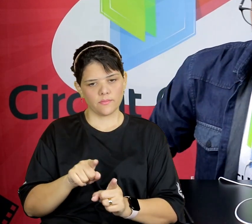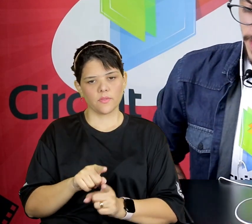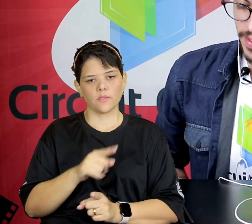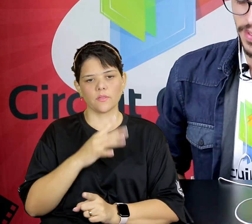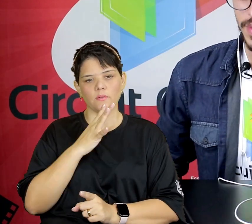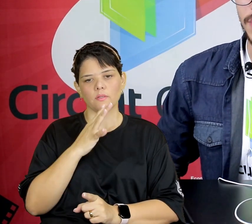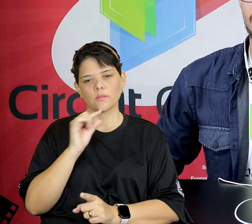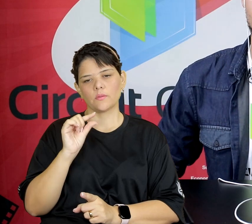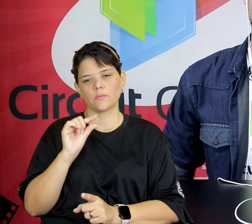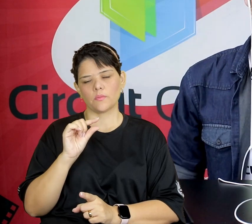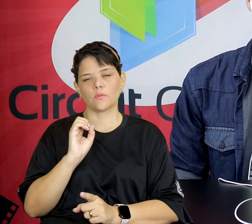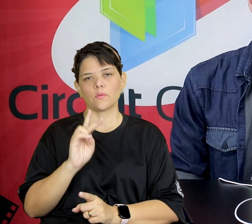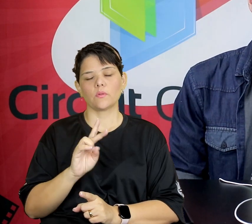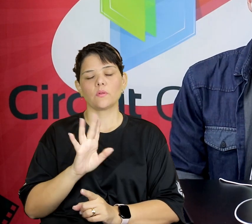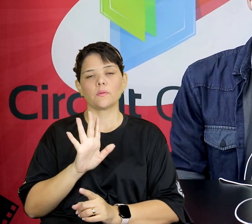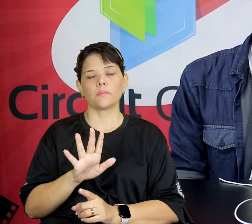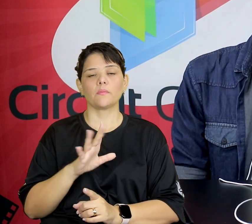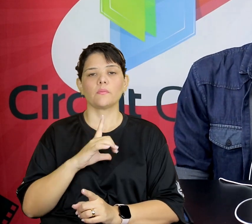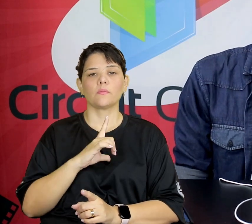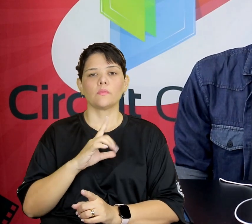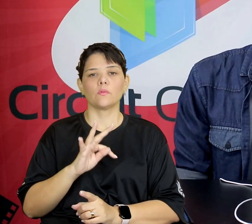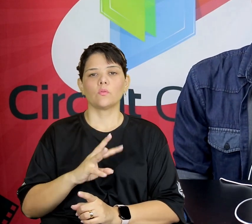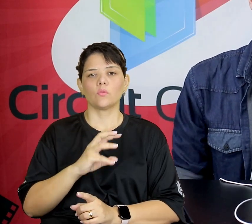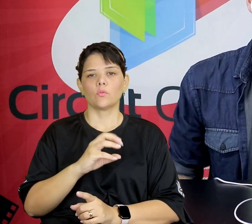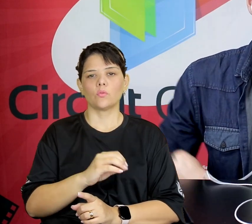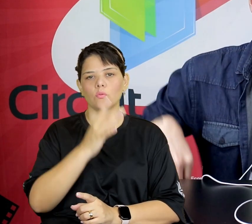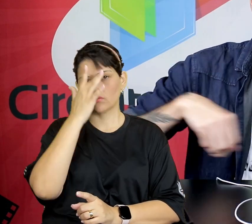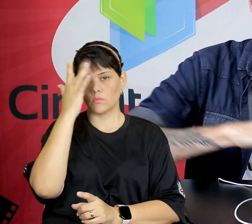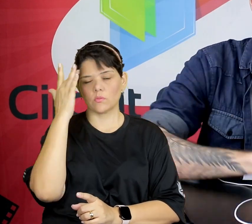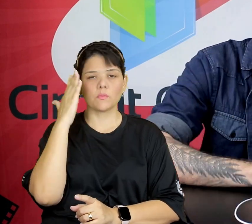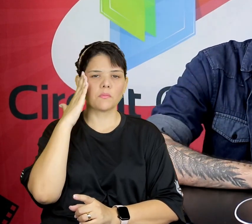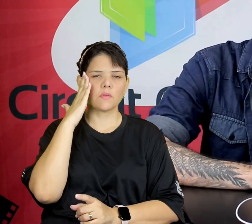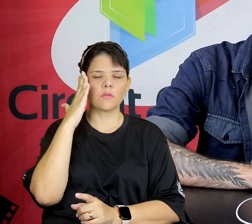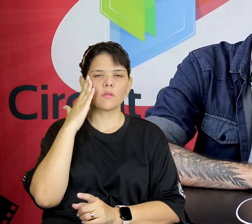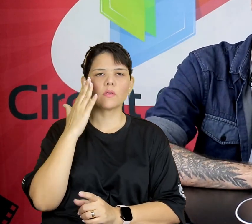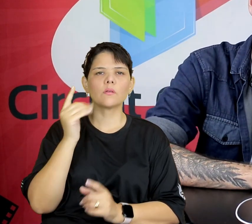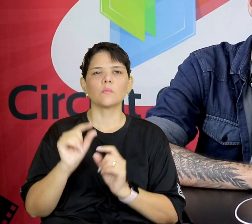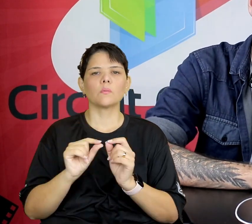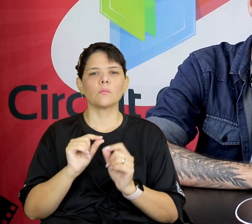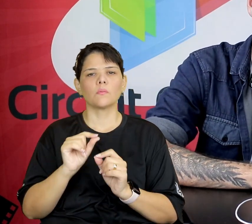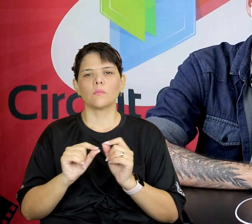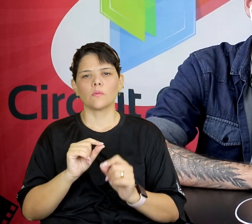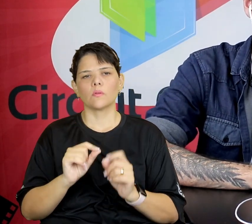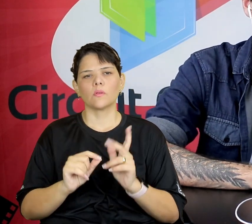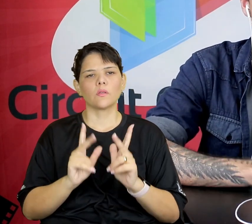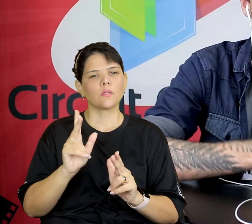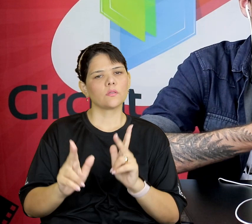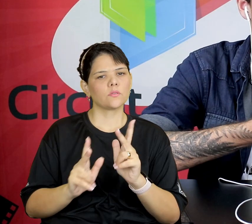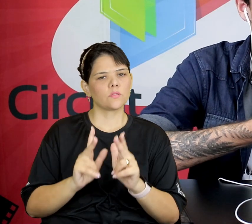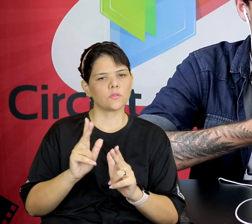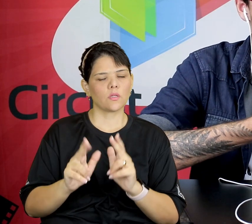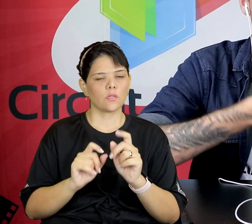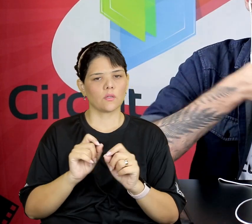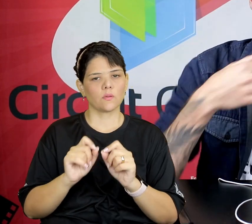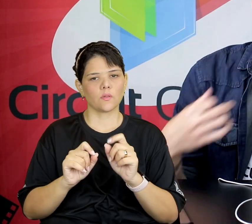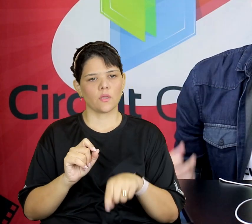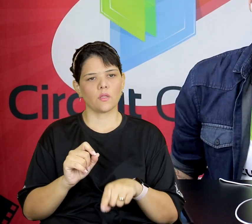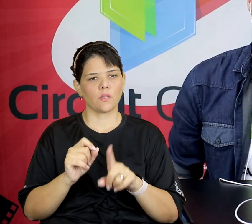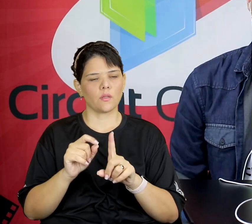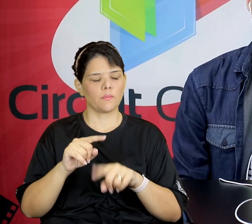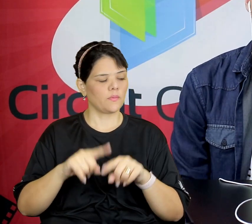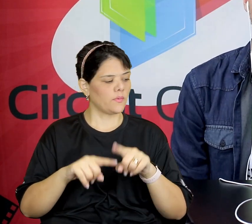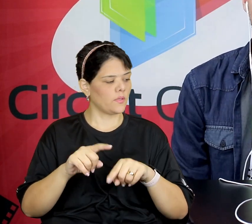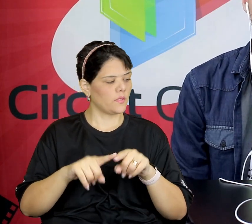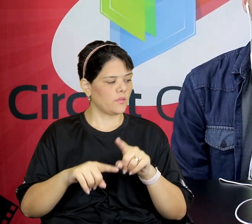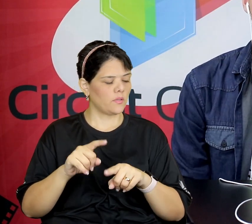Mas... todo mundo tem uma vaga ideia, pelo menos, do que é editar. Editar é você pegar todo esse material bruto, pegar